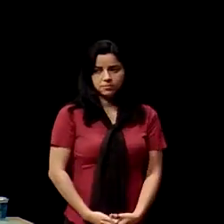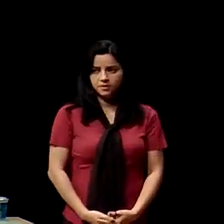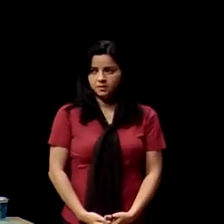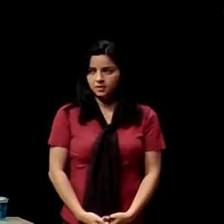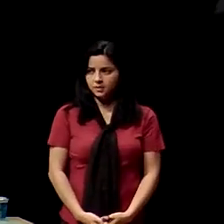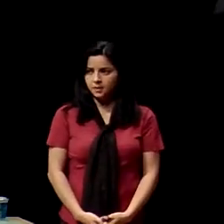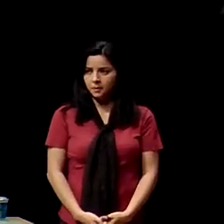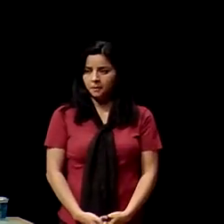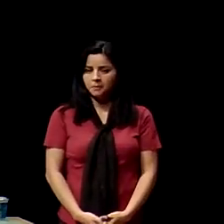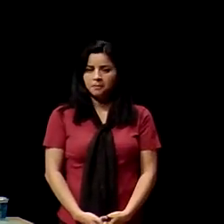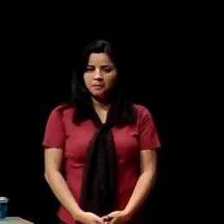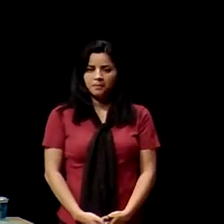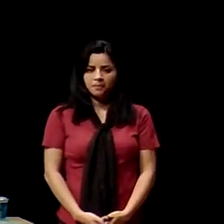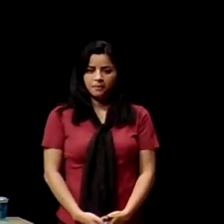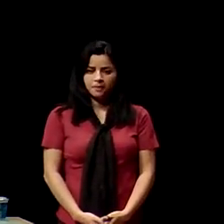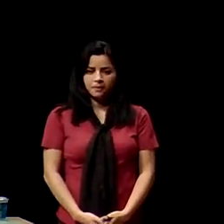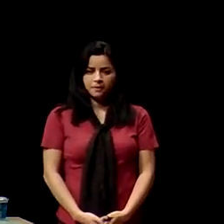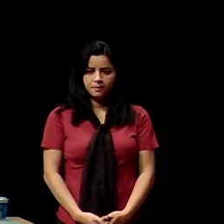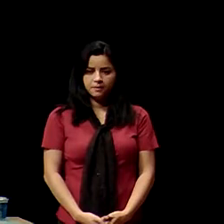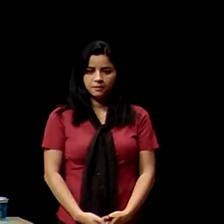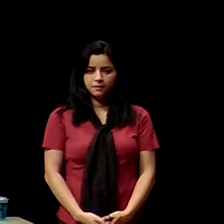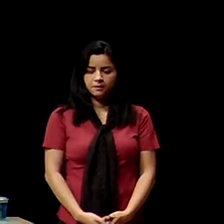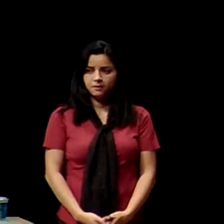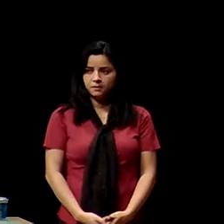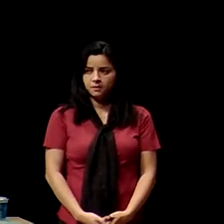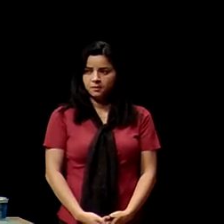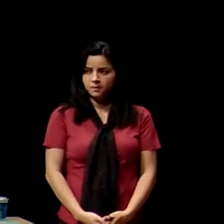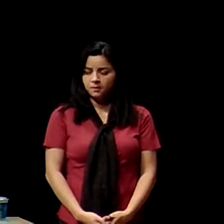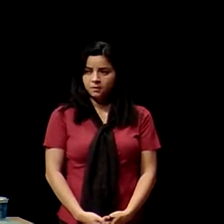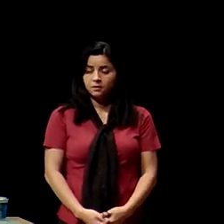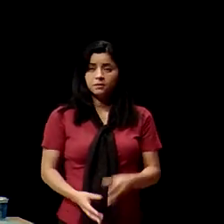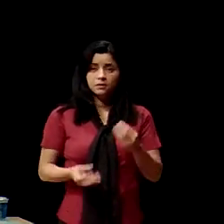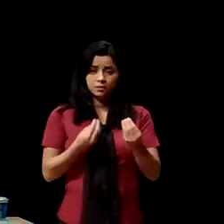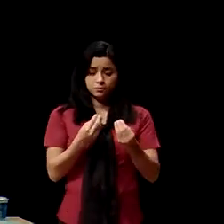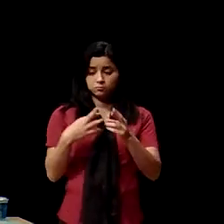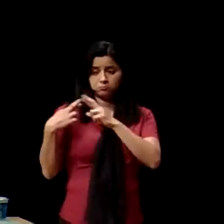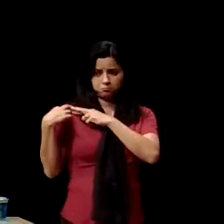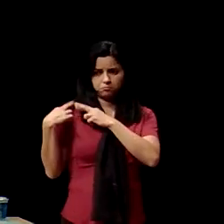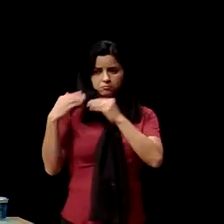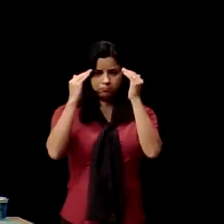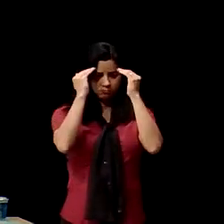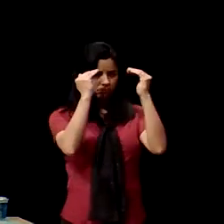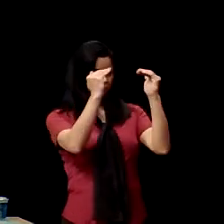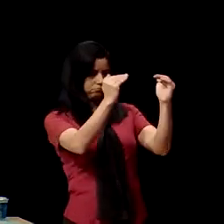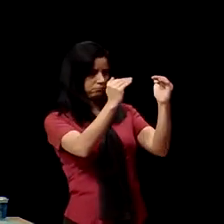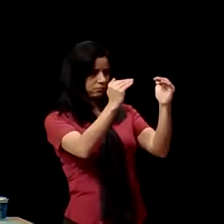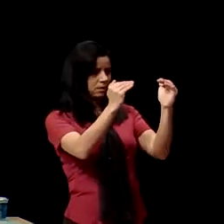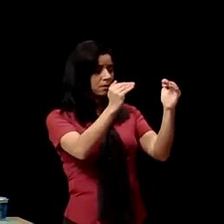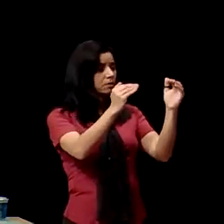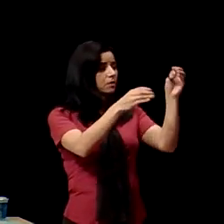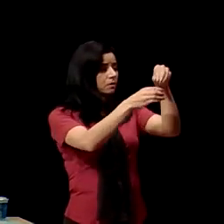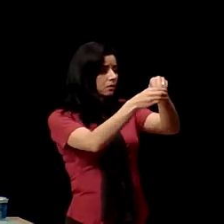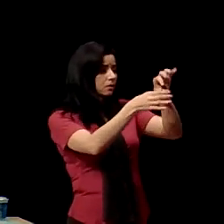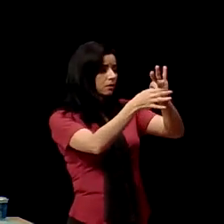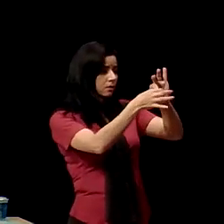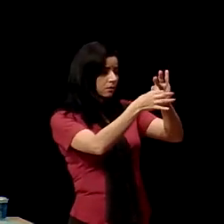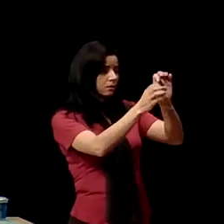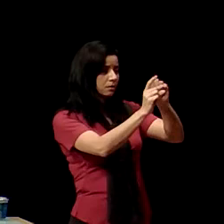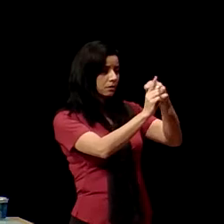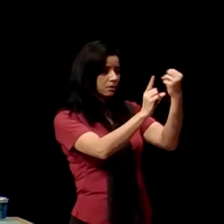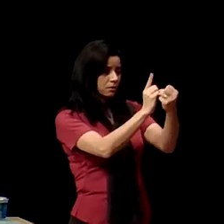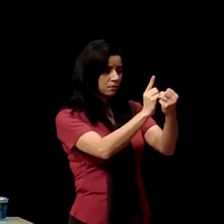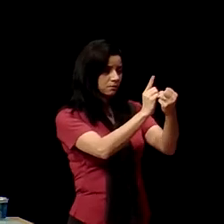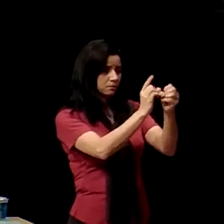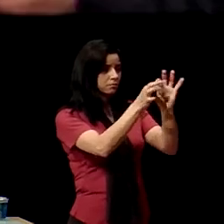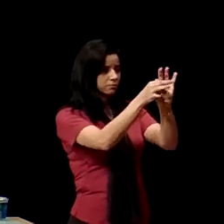to social integration and emancipation. Com respeito à integração social e à